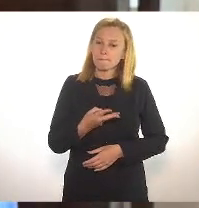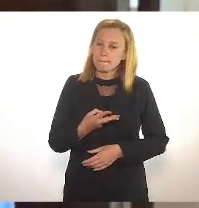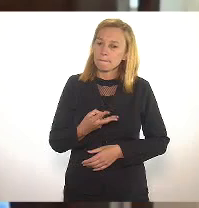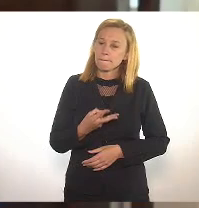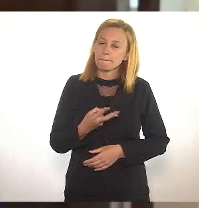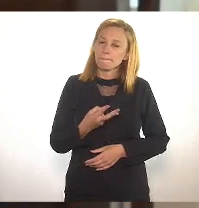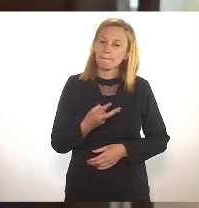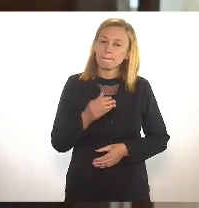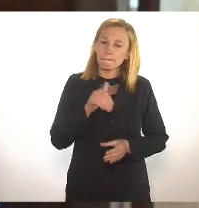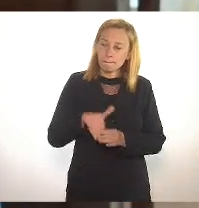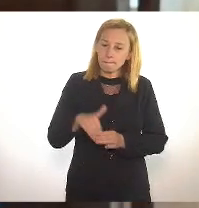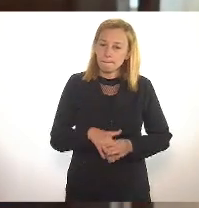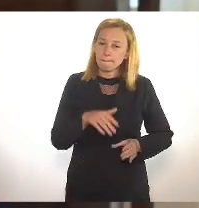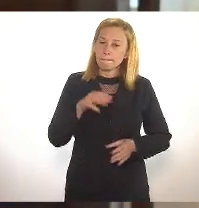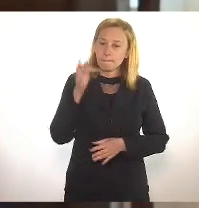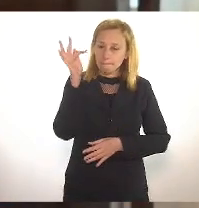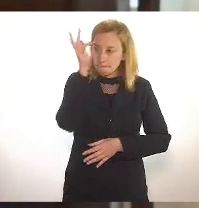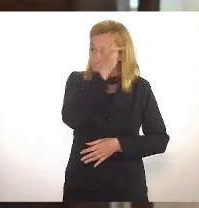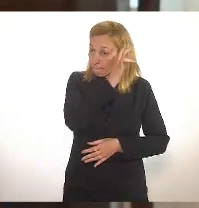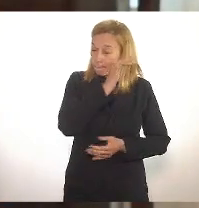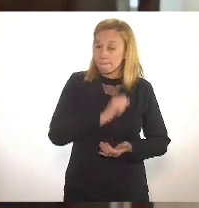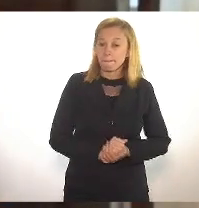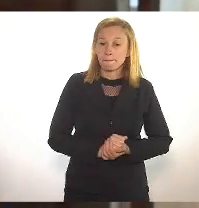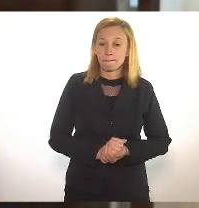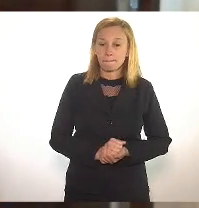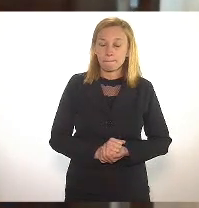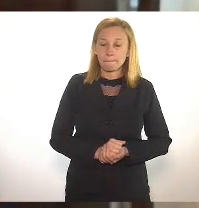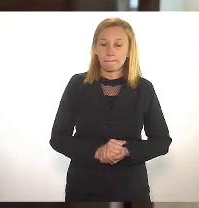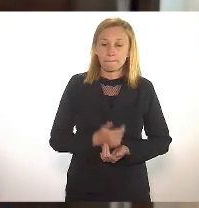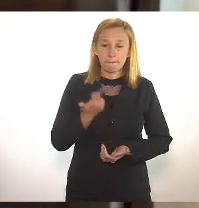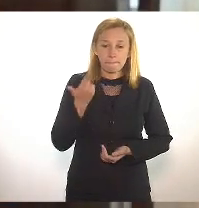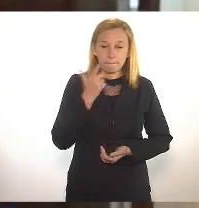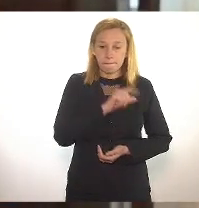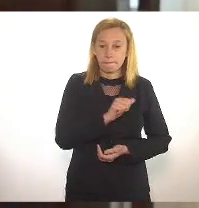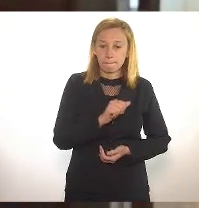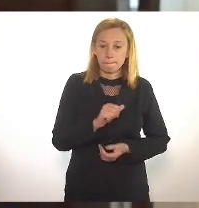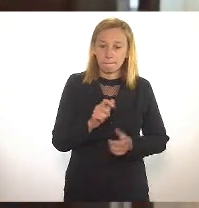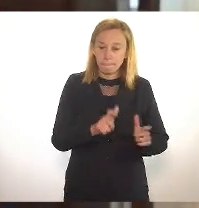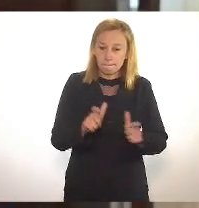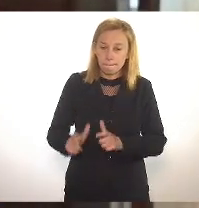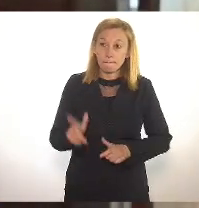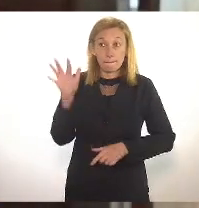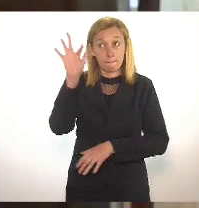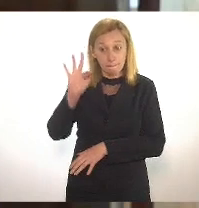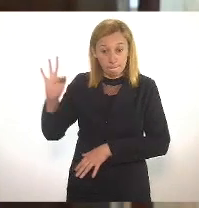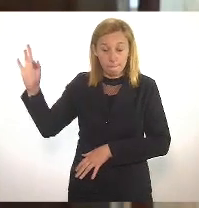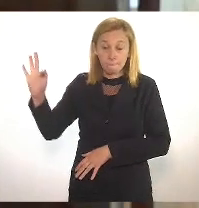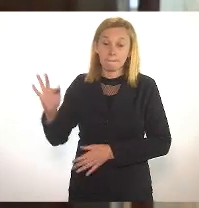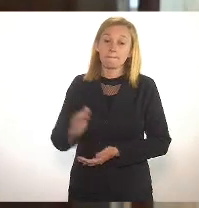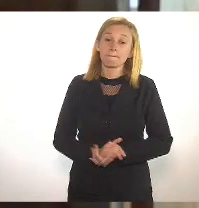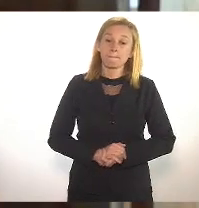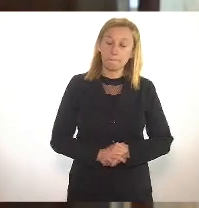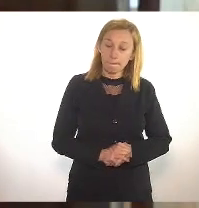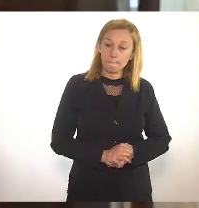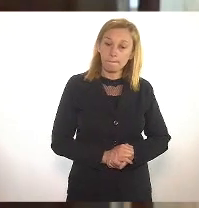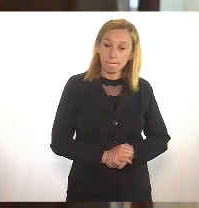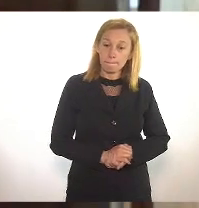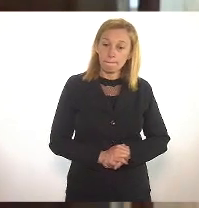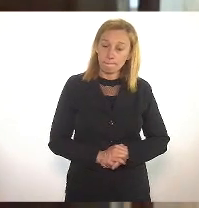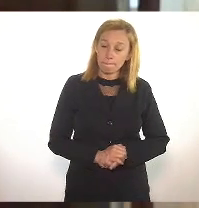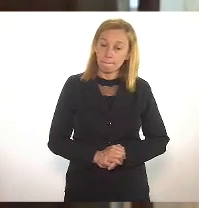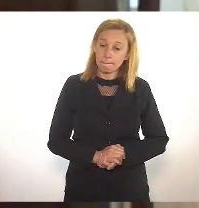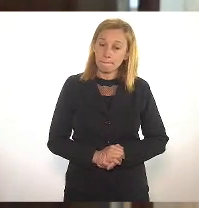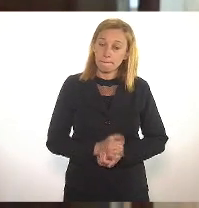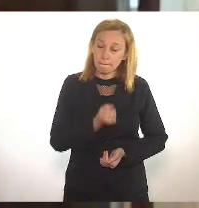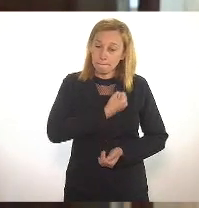Trump, cirurgicamente, ganhou nas unidades federativas e construiu a maioria dos